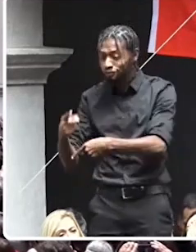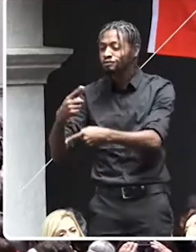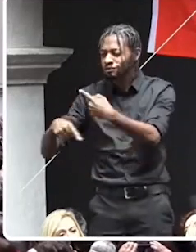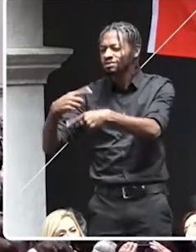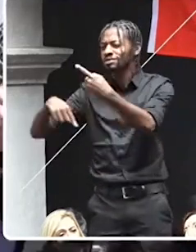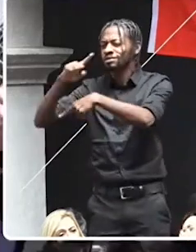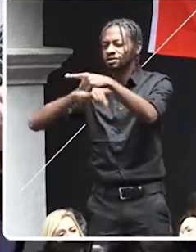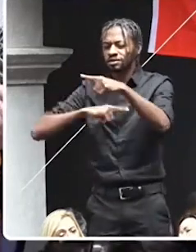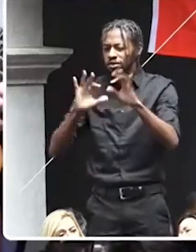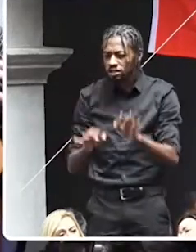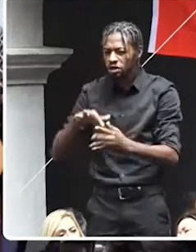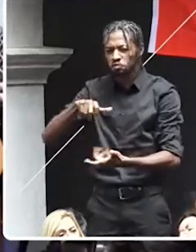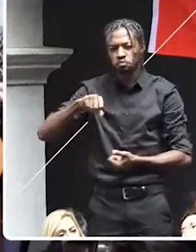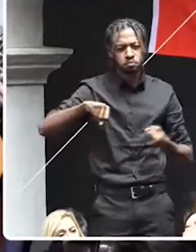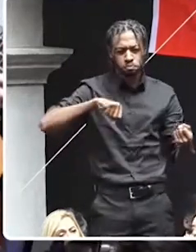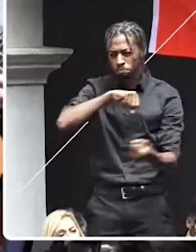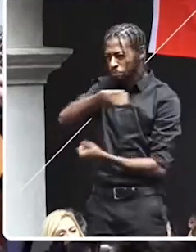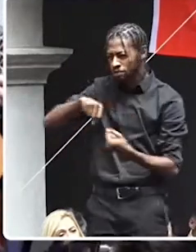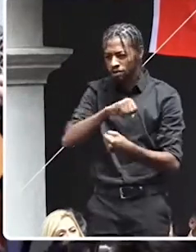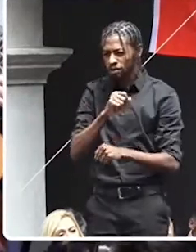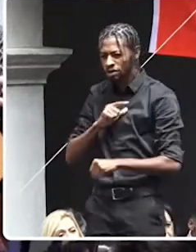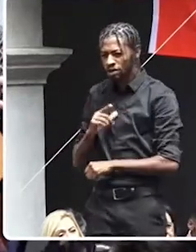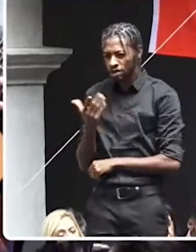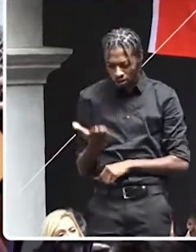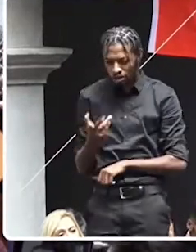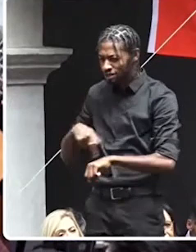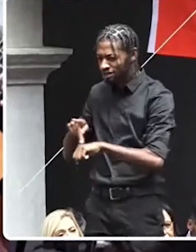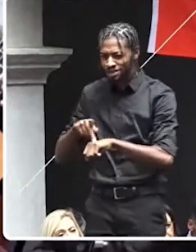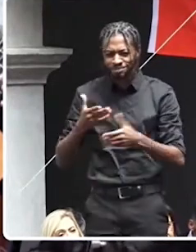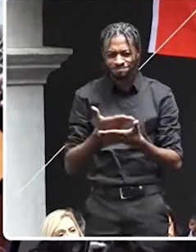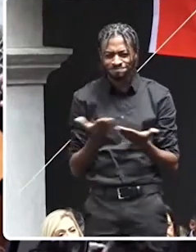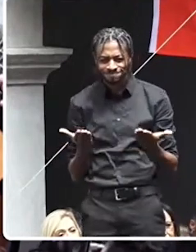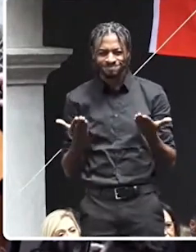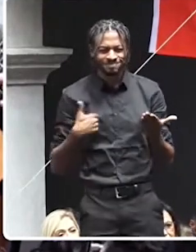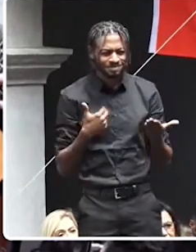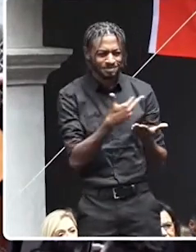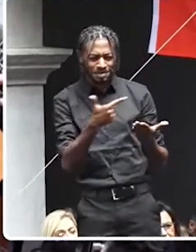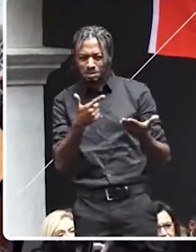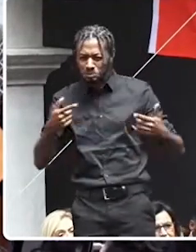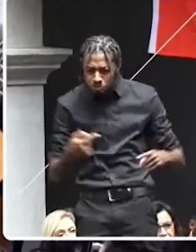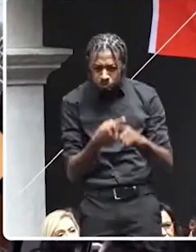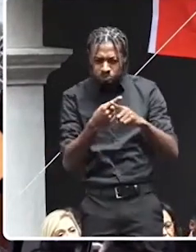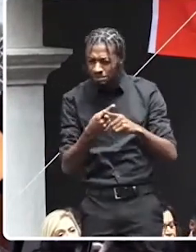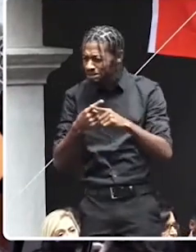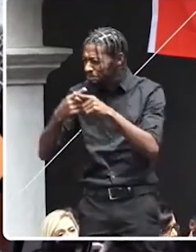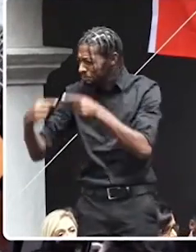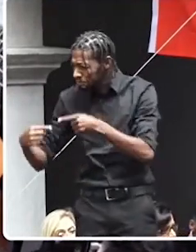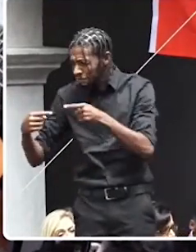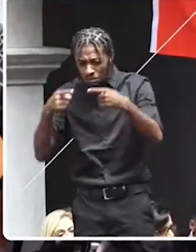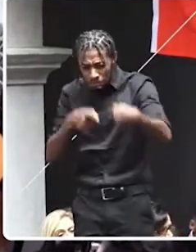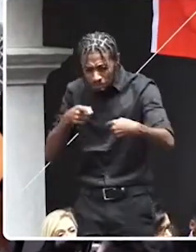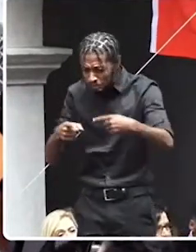de forma sustentável. O Estado apresenta-se ineficiente diante de seus inúmeros desafios, pleitos por